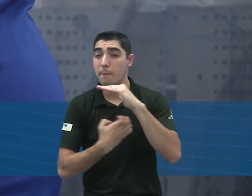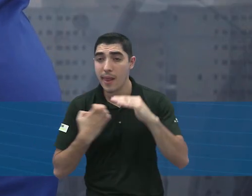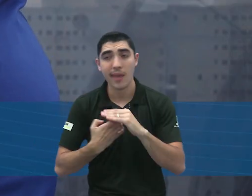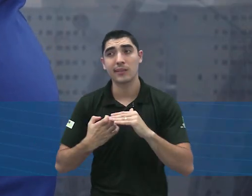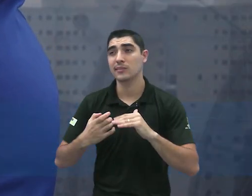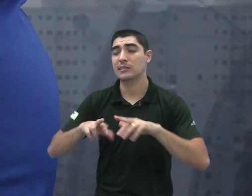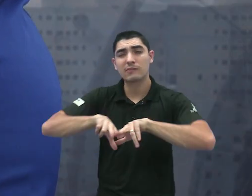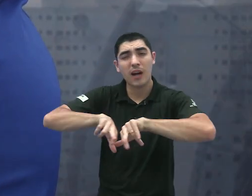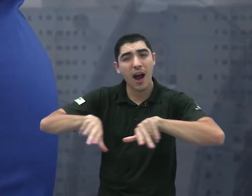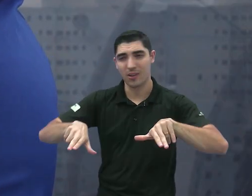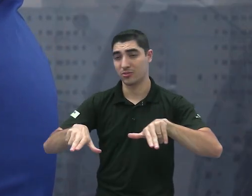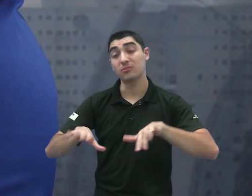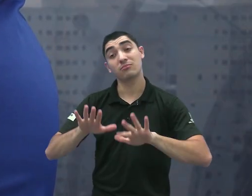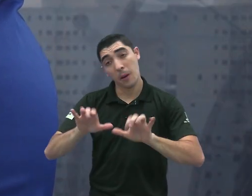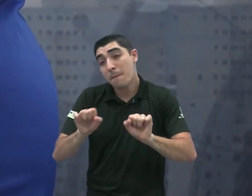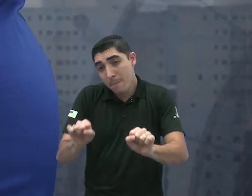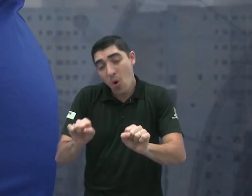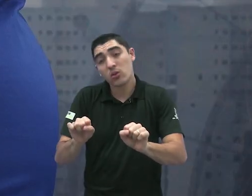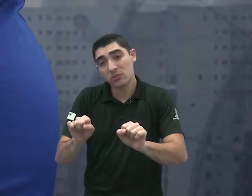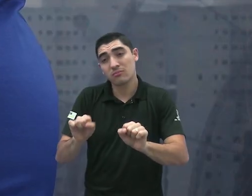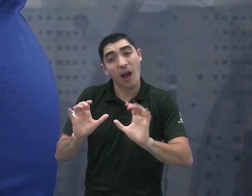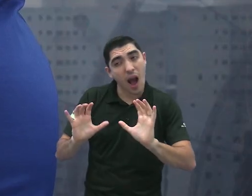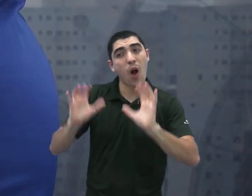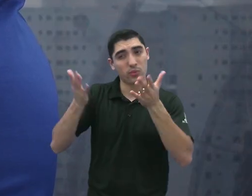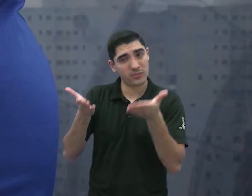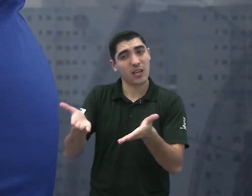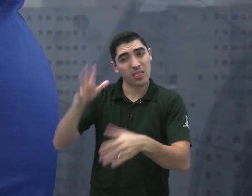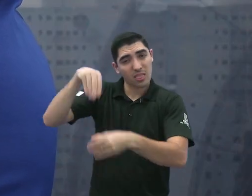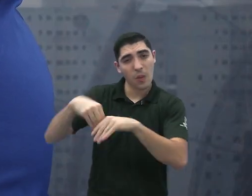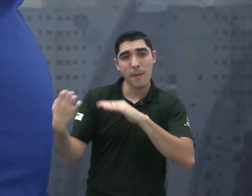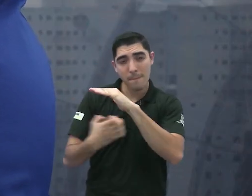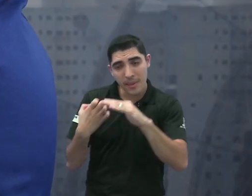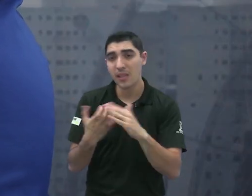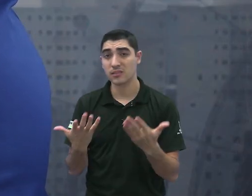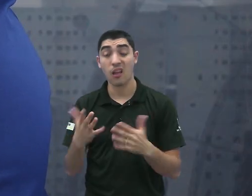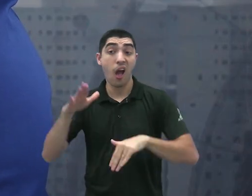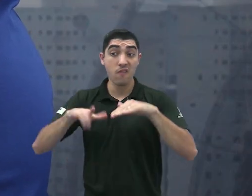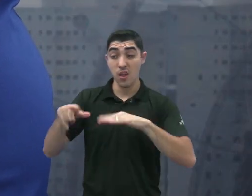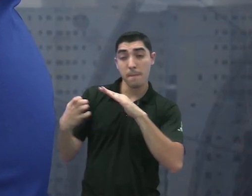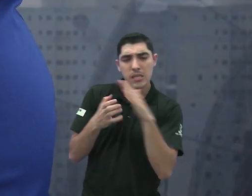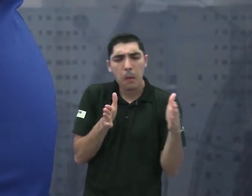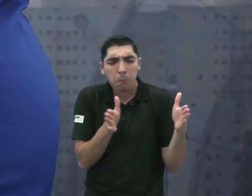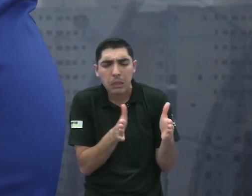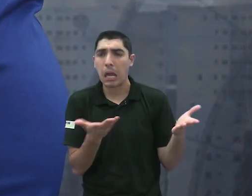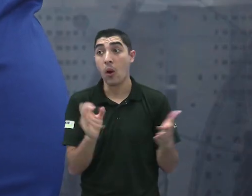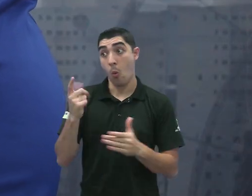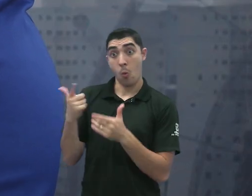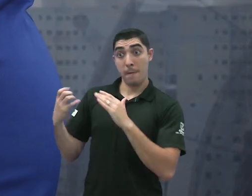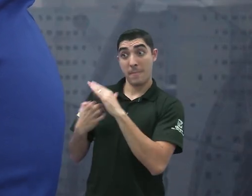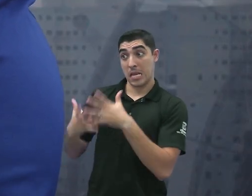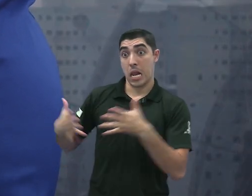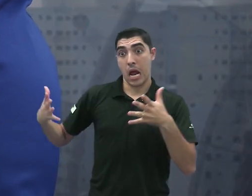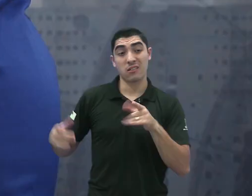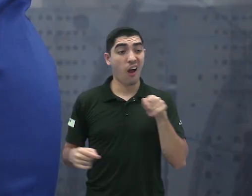de trabalho e às vezes sim pode estar acontecendo isso dentro das organizações, às vezes são organizações menores que não têm, né, um